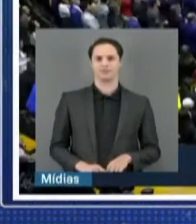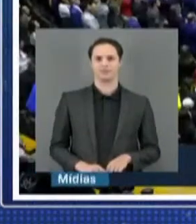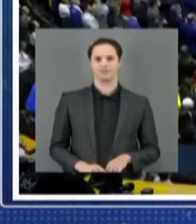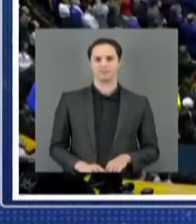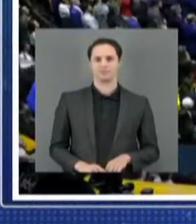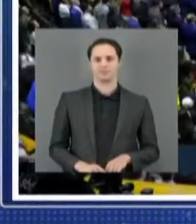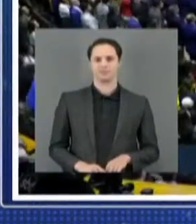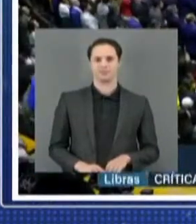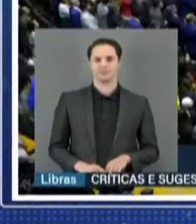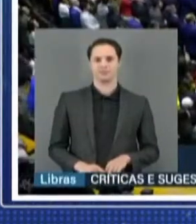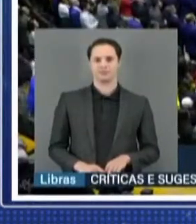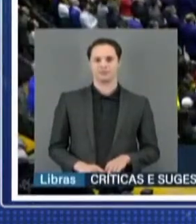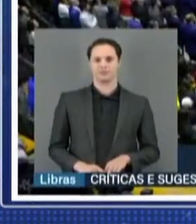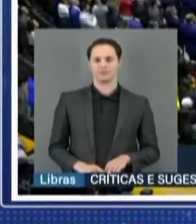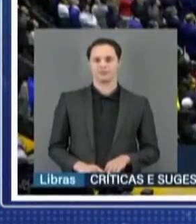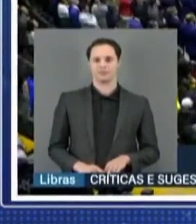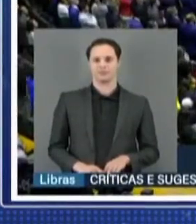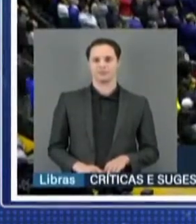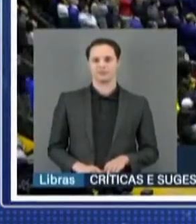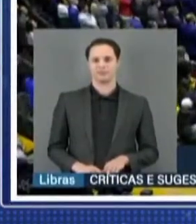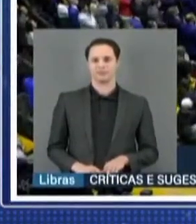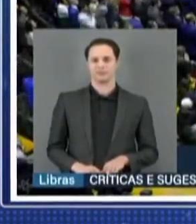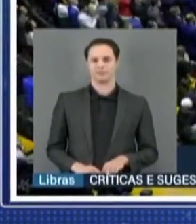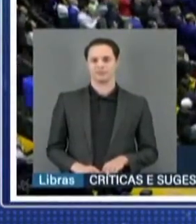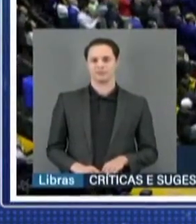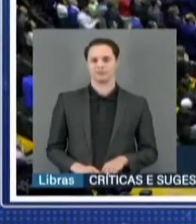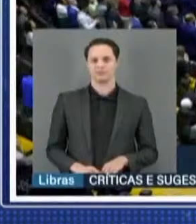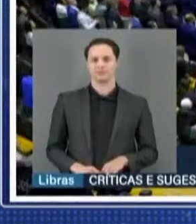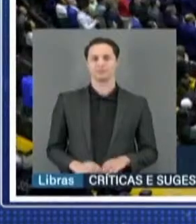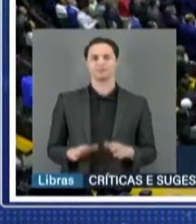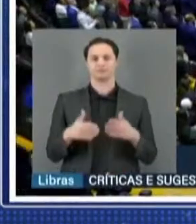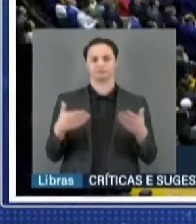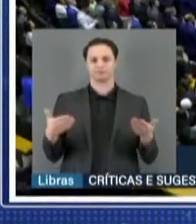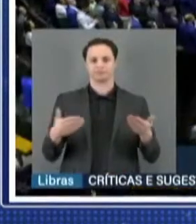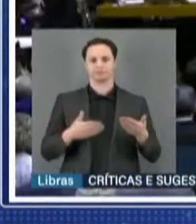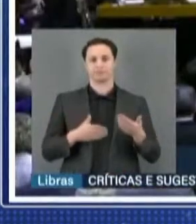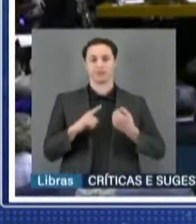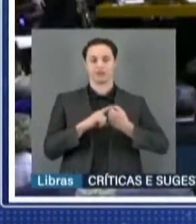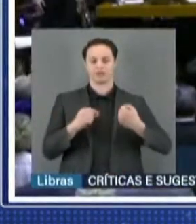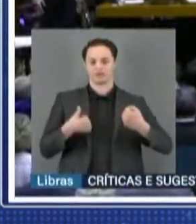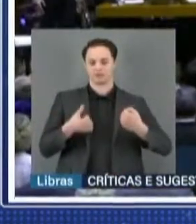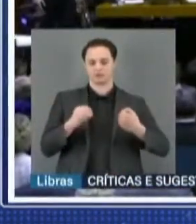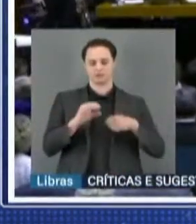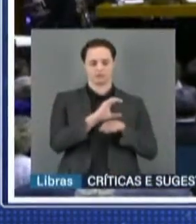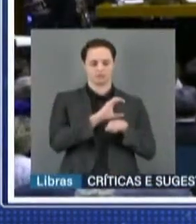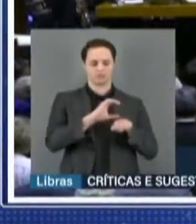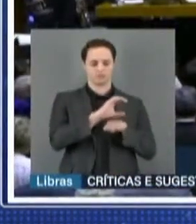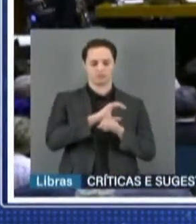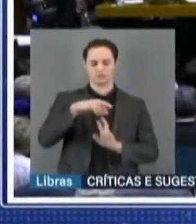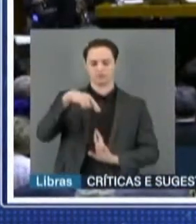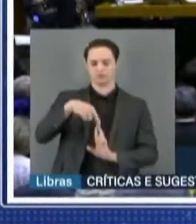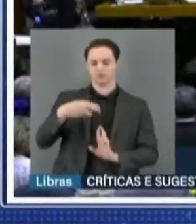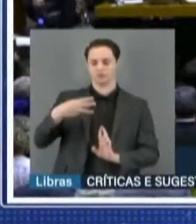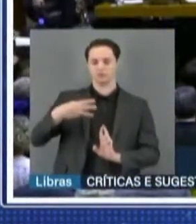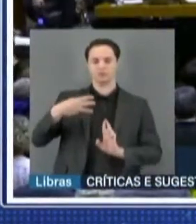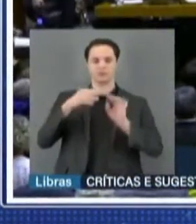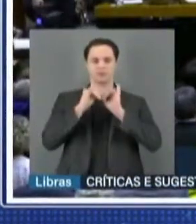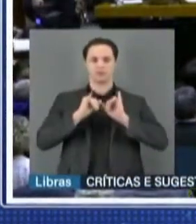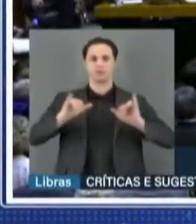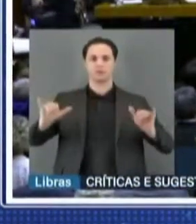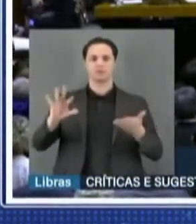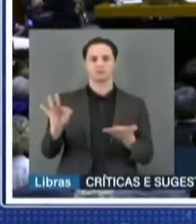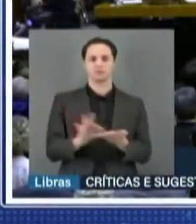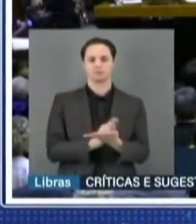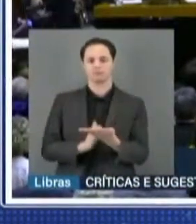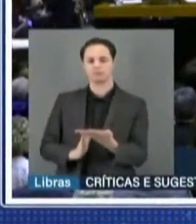passam nas casas. Então, tem sim uma certa dificuldade, tem uma resistência ali dos parlamentares de